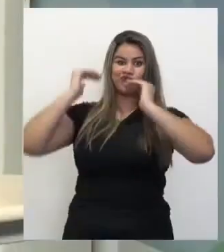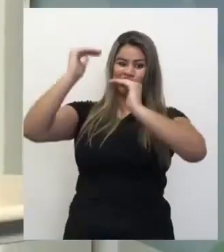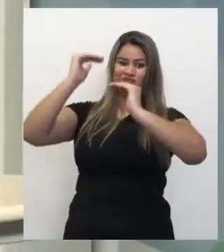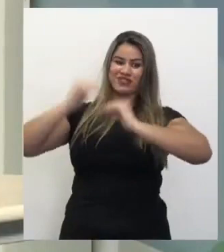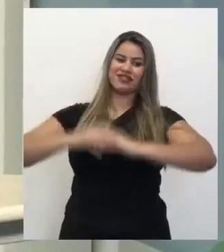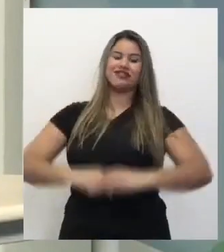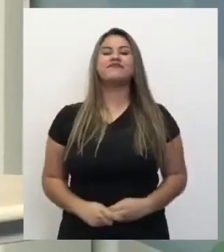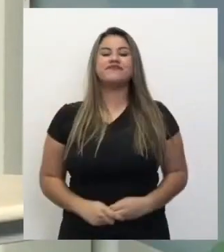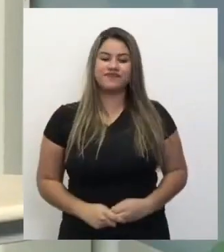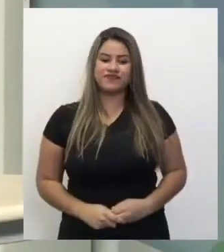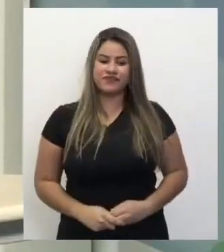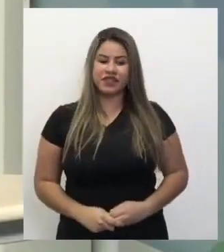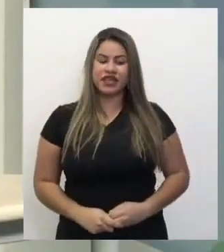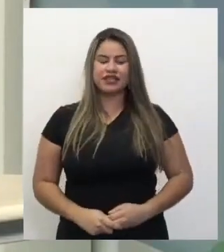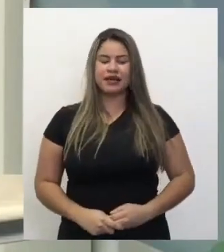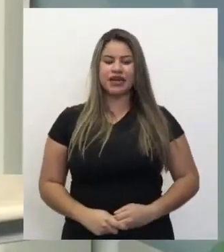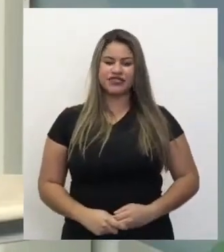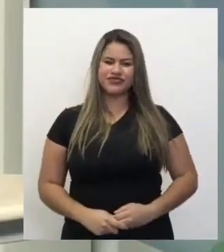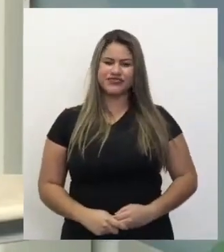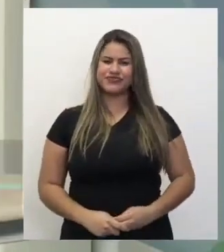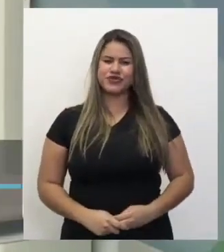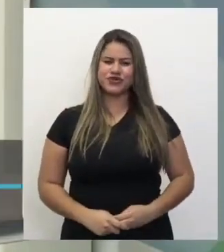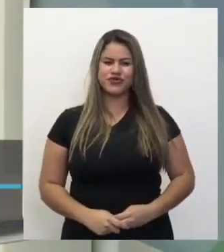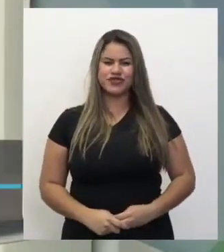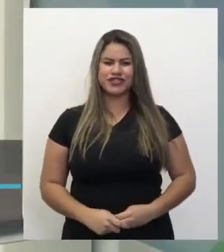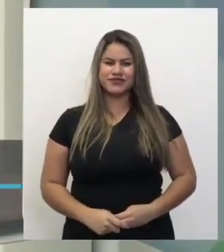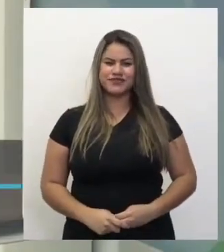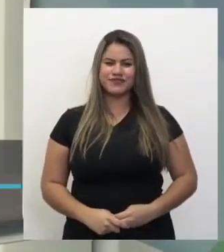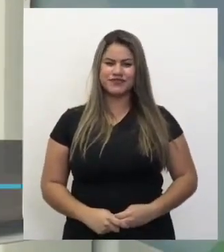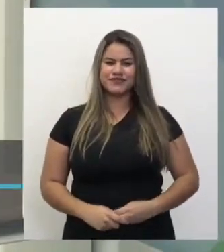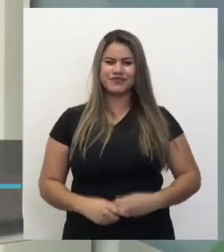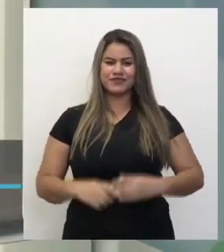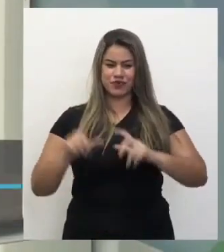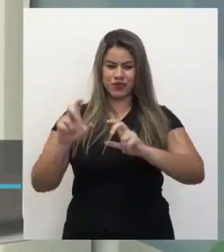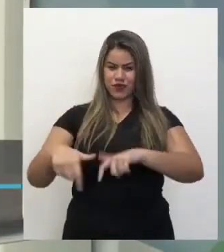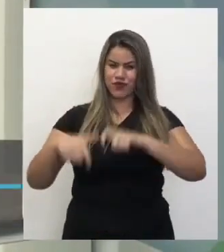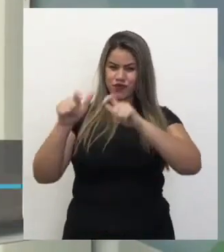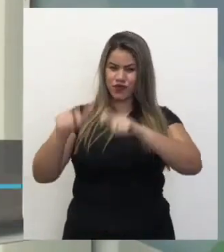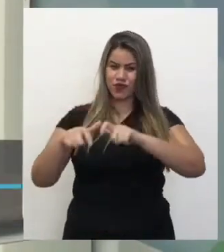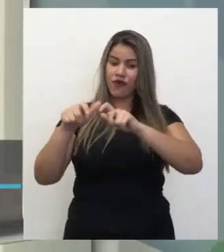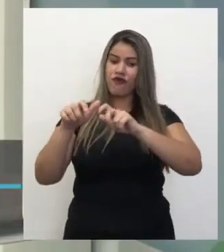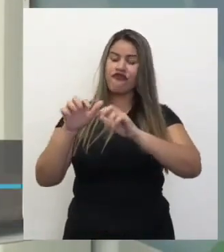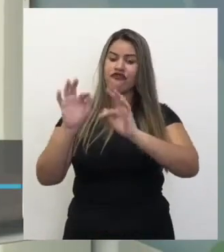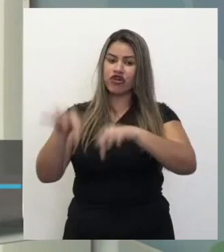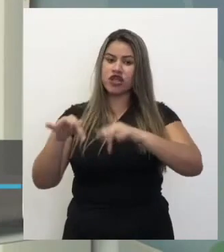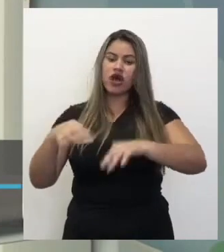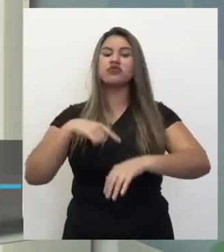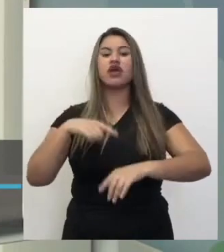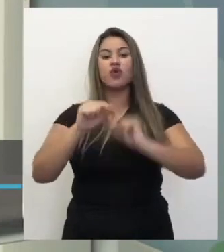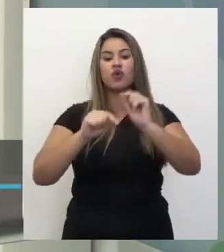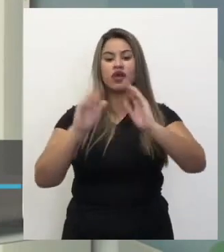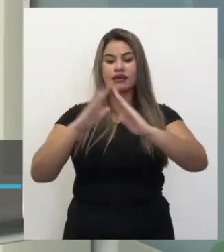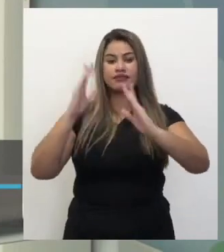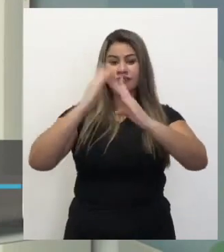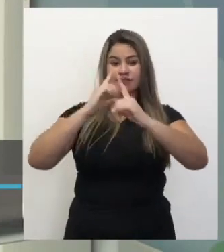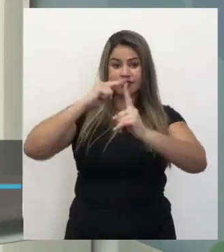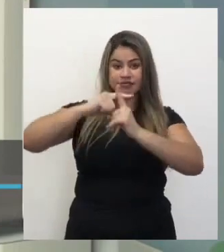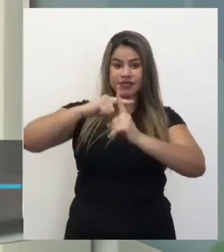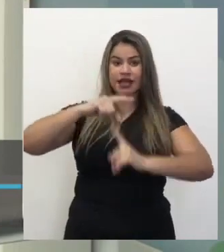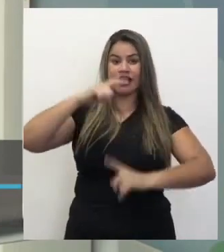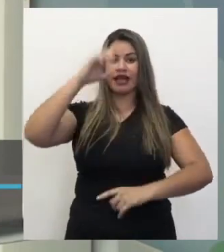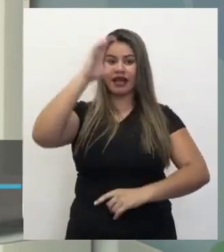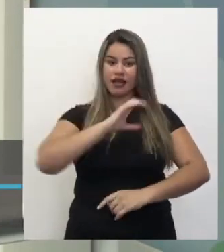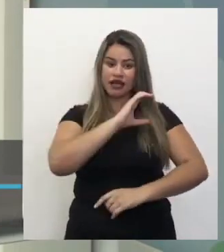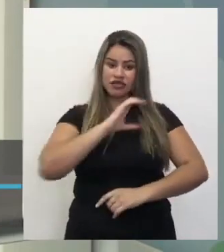temos os representantes de Deus, que nesse caso, na sociedade feudal, são os membros do clero, né? Então, por isso que eles são suzeranos